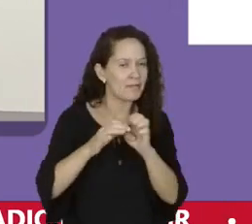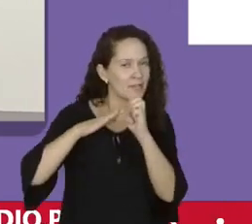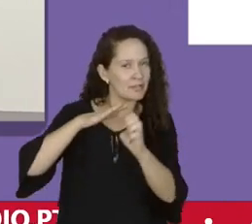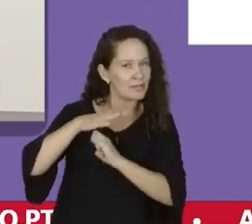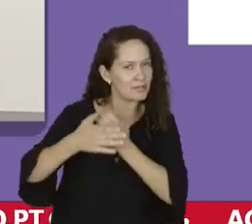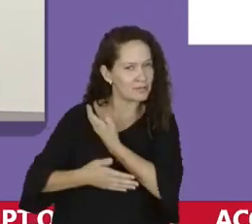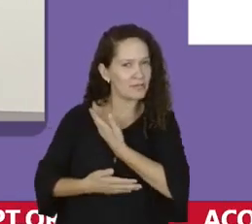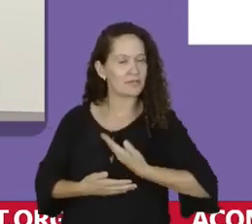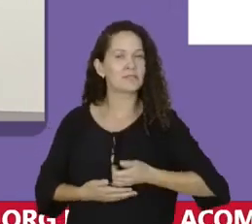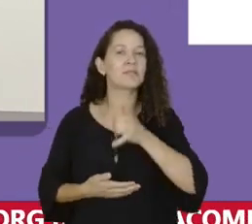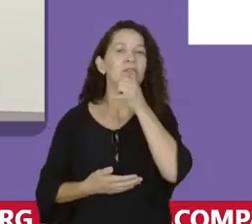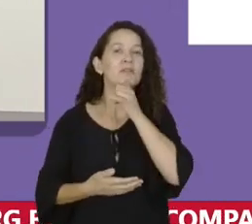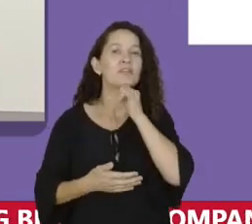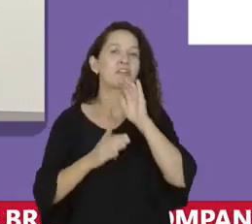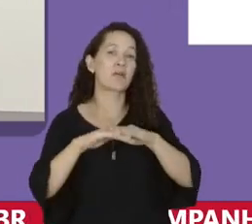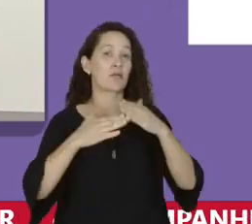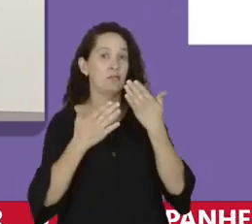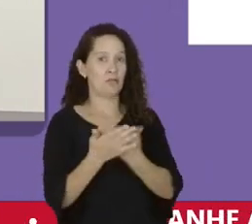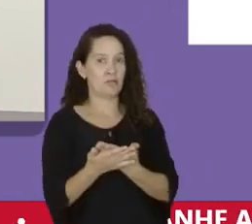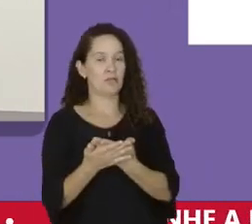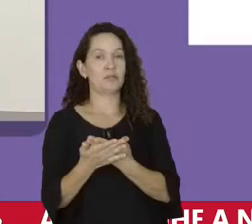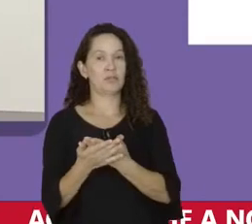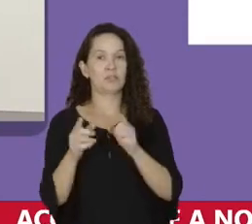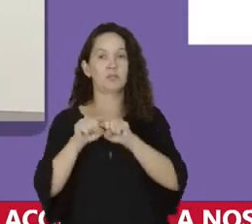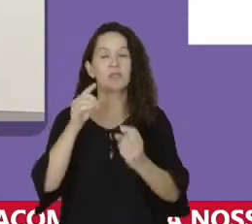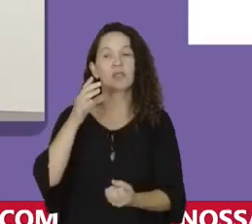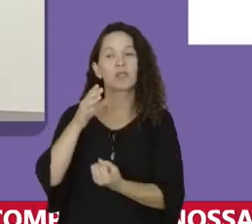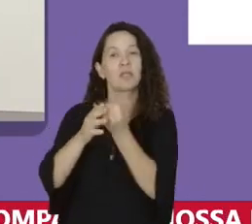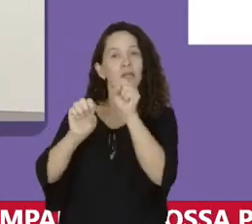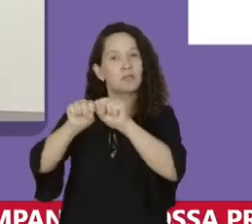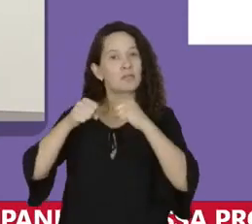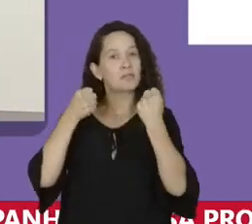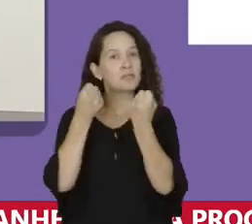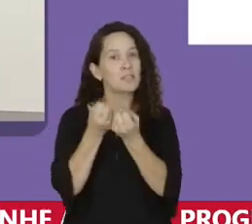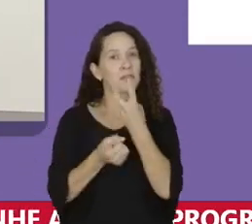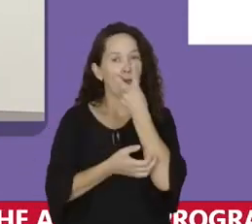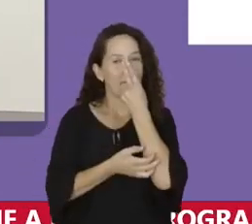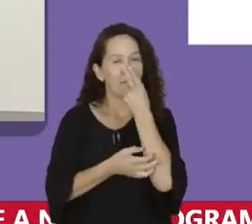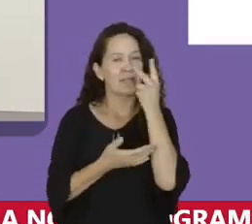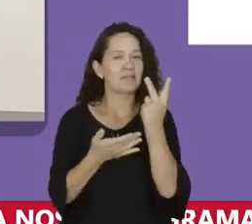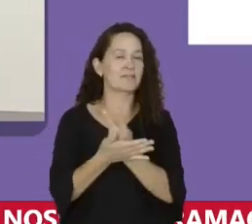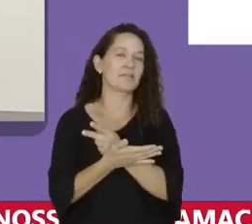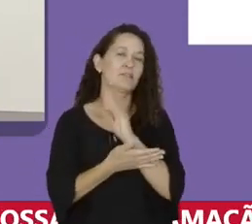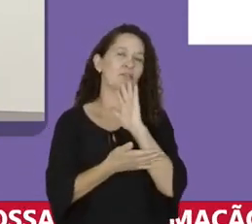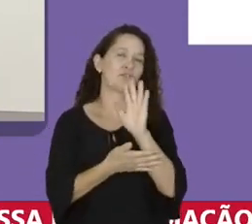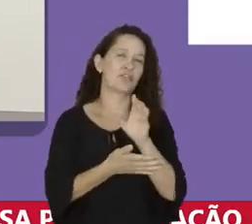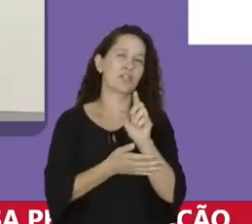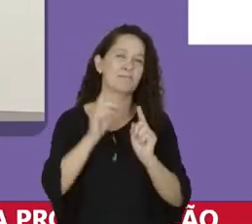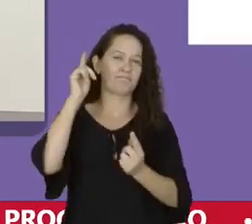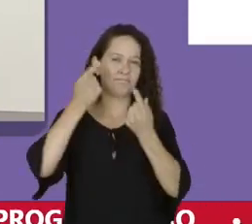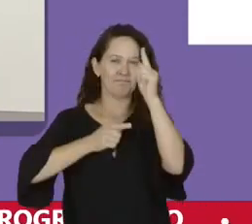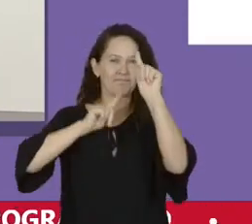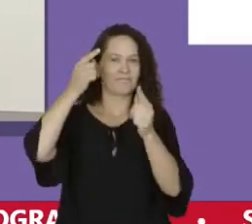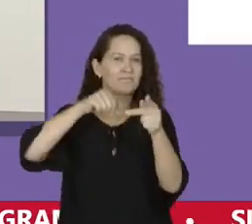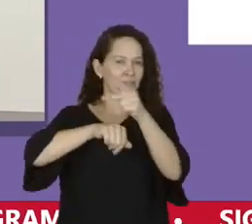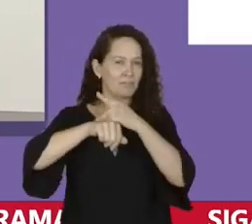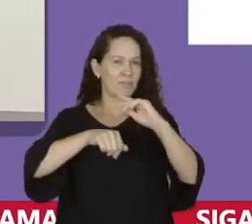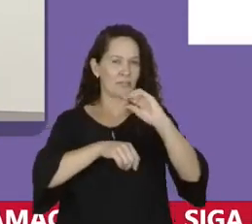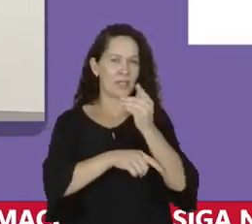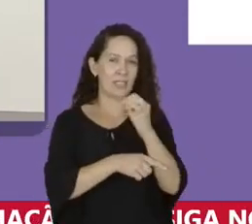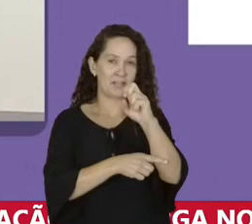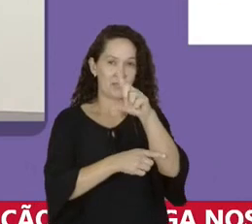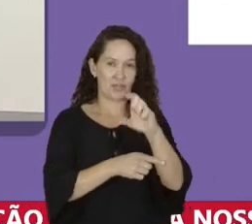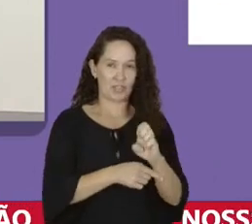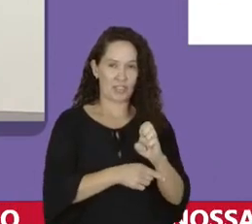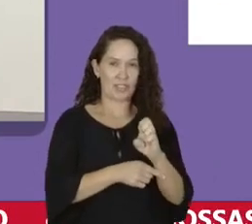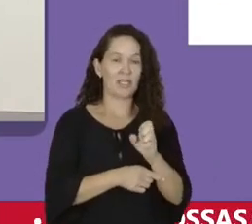por exemplo, as escolas e criar um sistema parecido com o que aconteceu no Chile, por